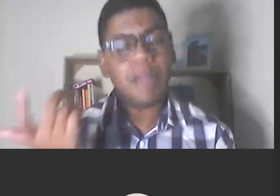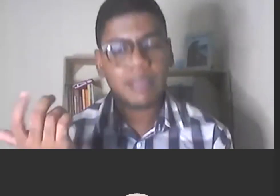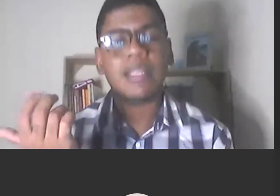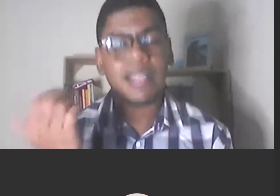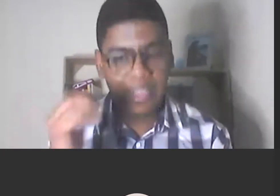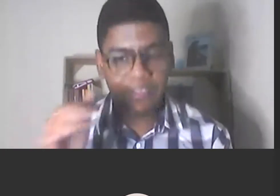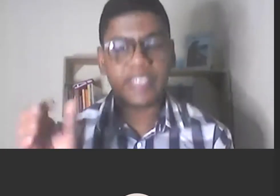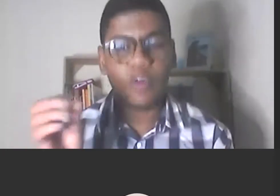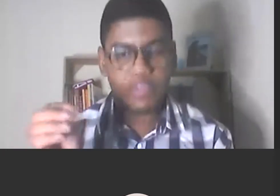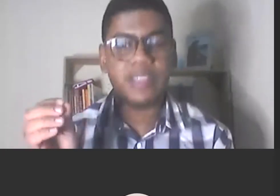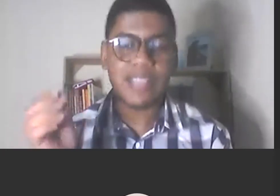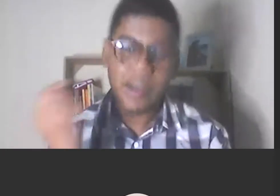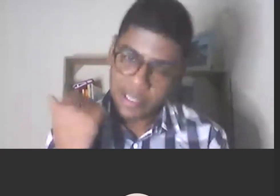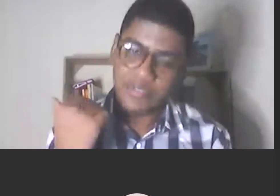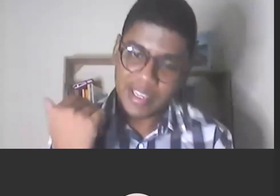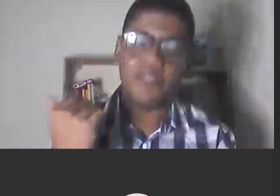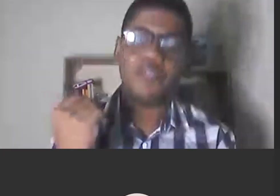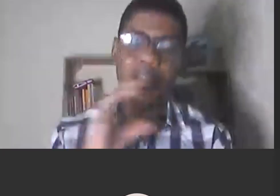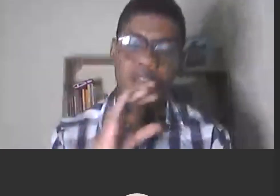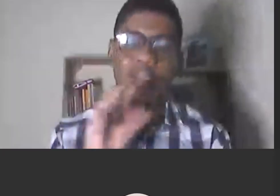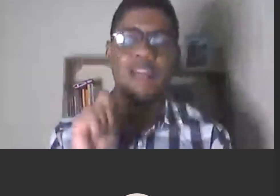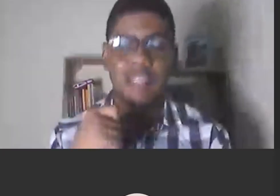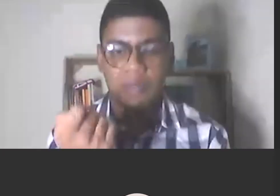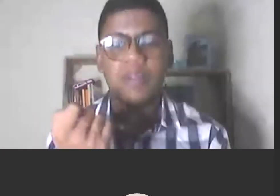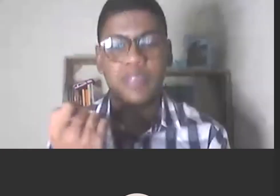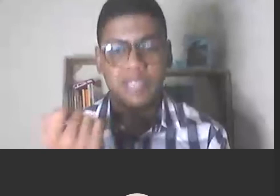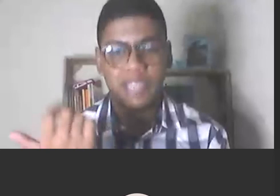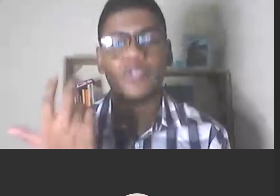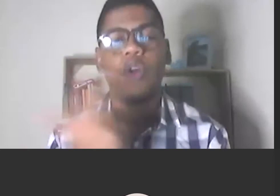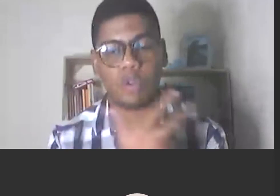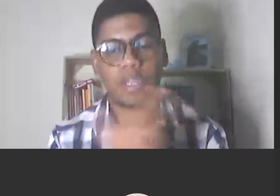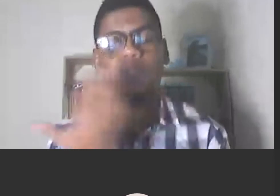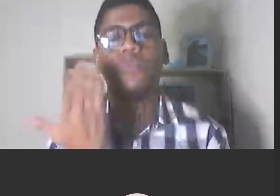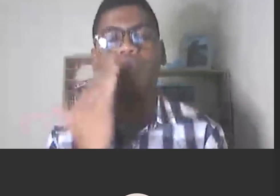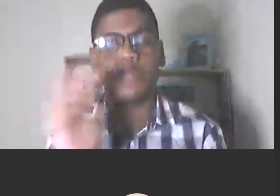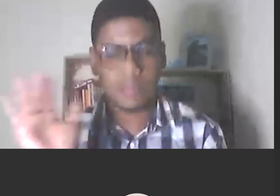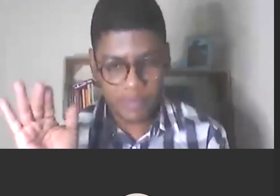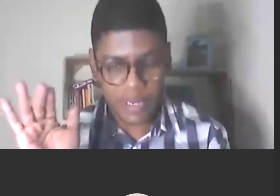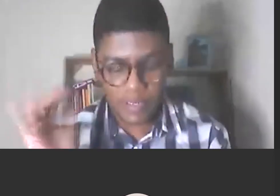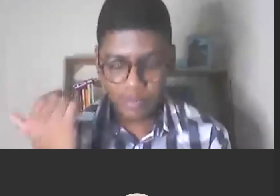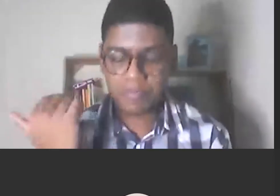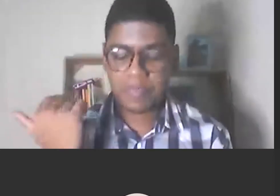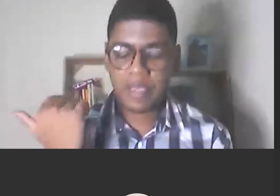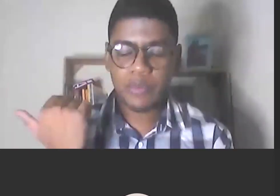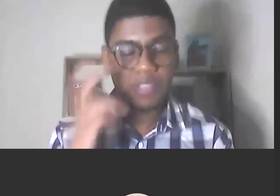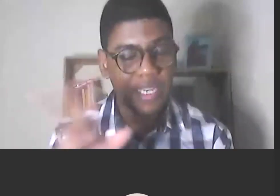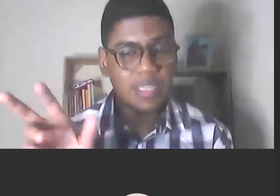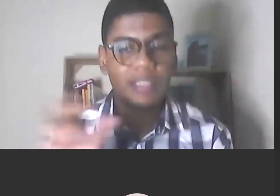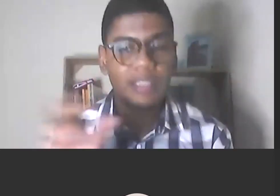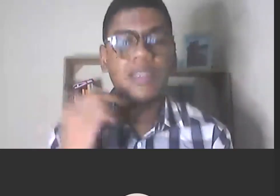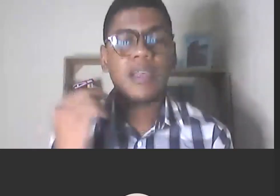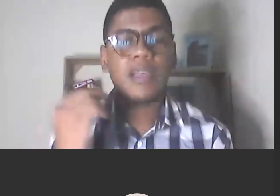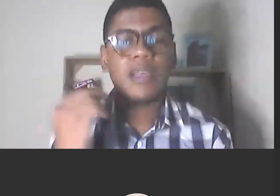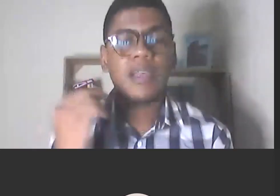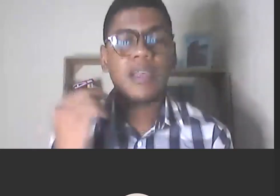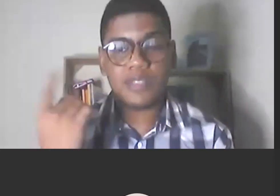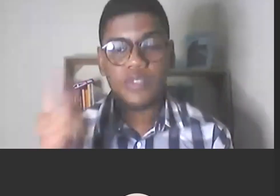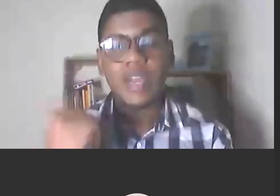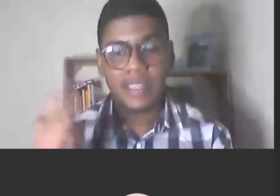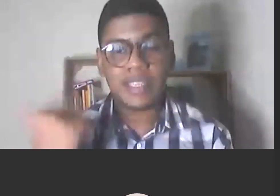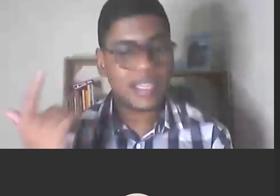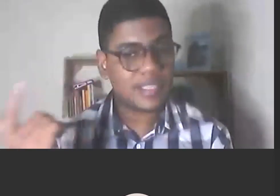e também tentar fazer como eu fiz da outra vez, né? Eu faço a gravação para vocês, coloco lá no YouTube, disponibilizo os links para